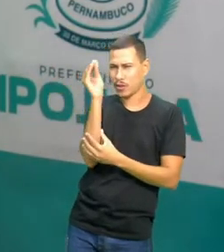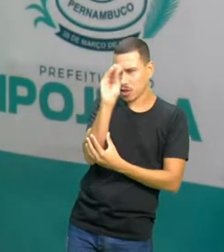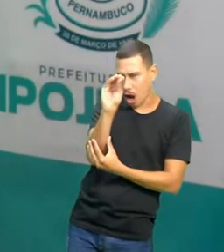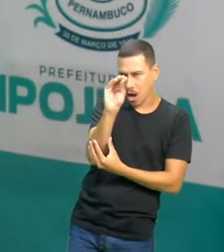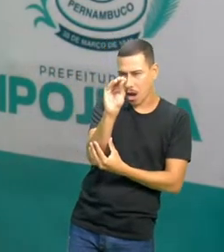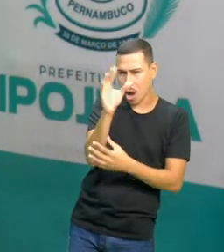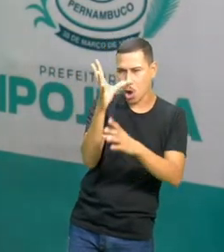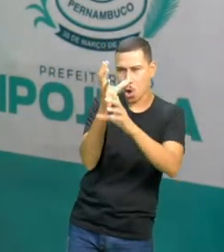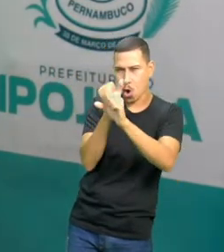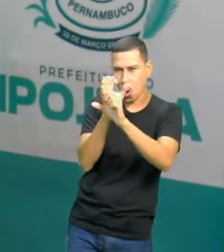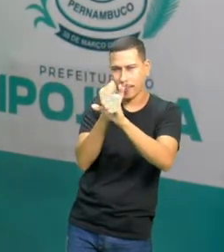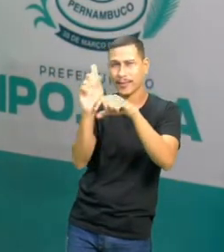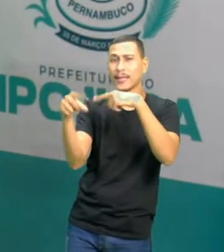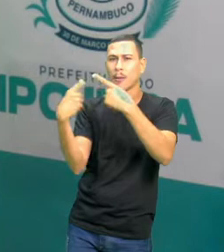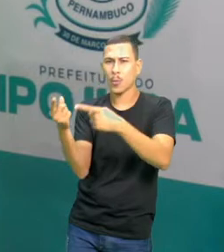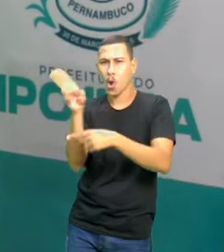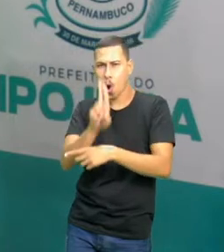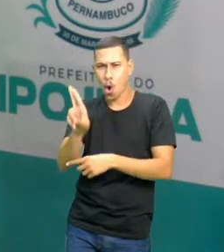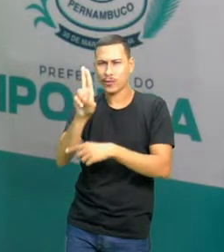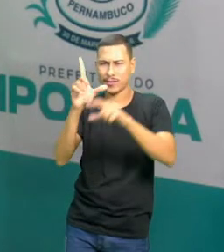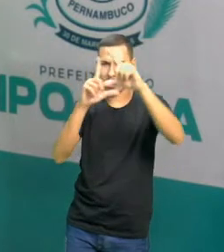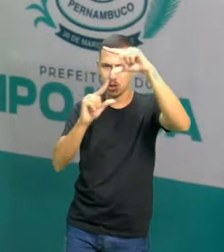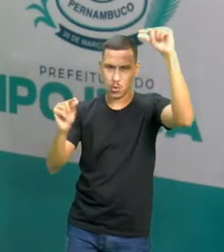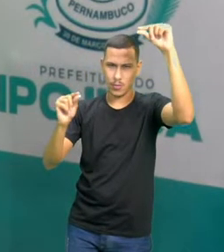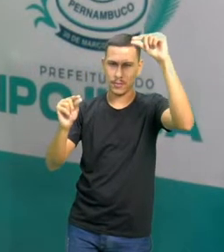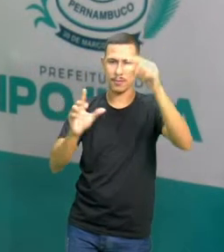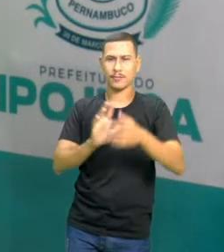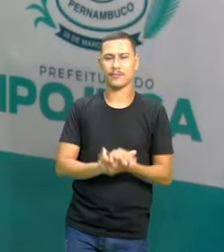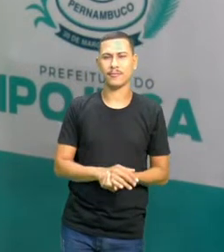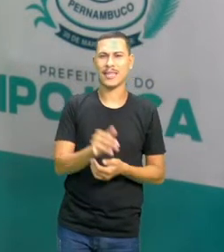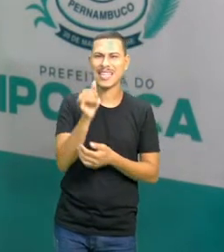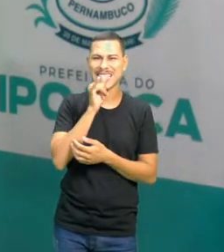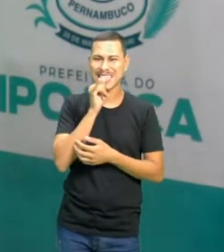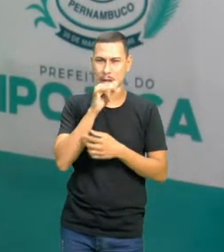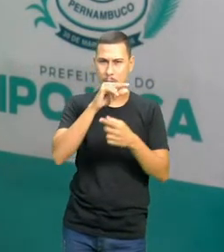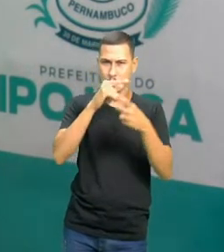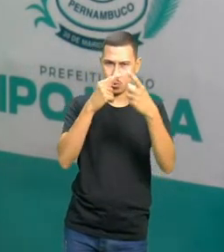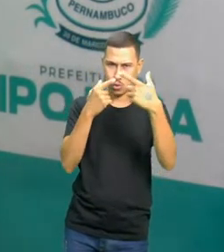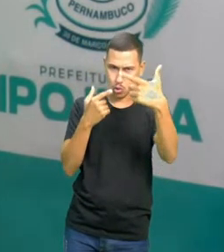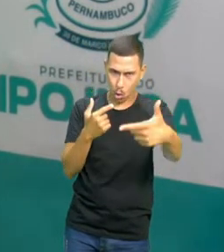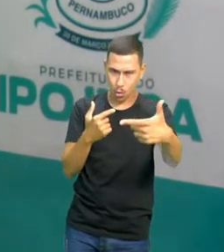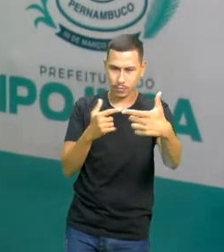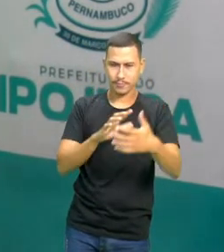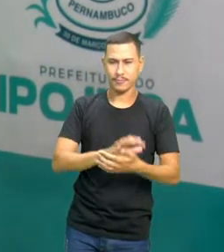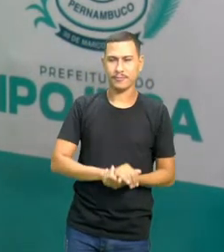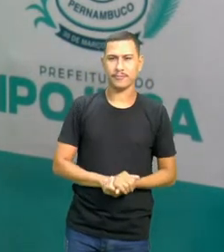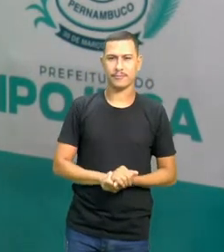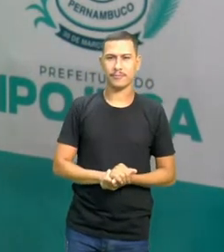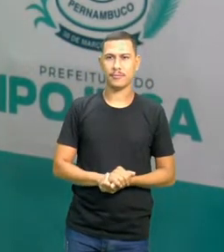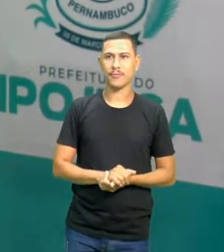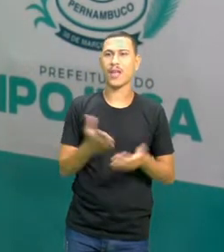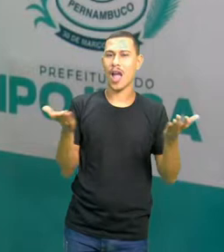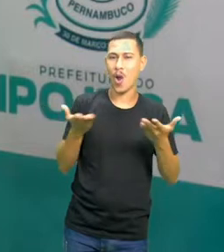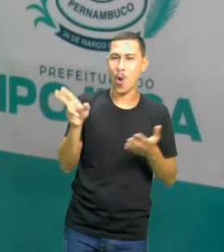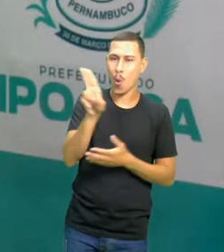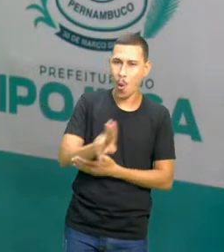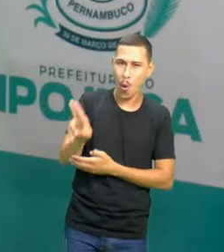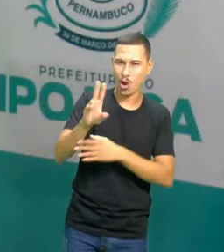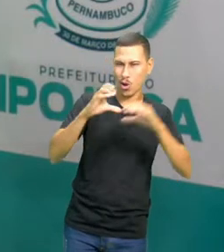sequência, em seguida, a lua. No exemplo 2, agora temos os